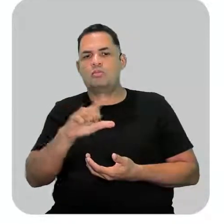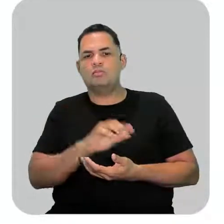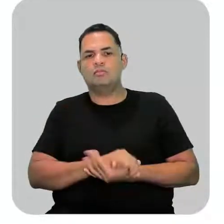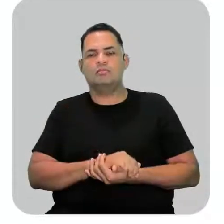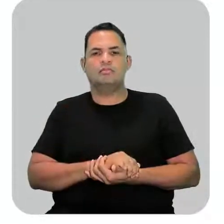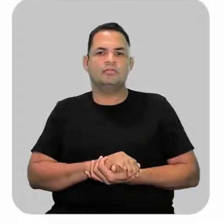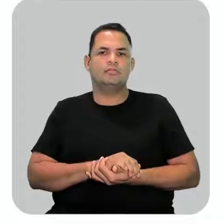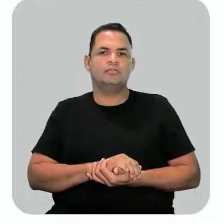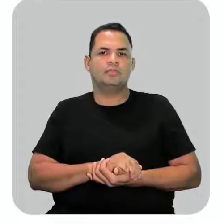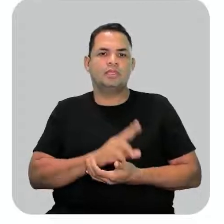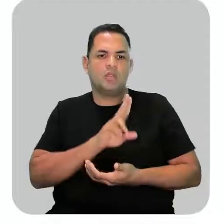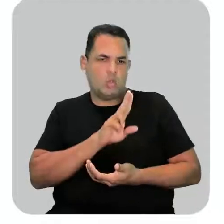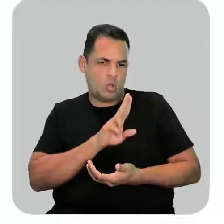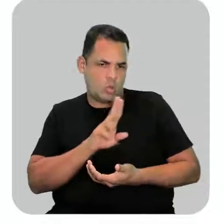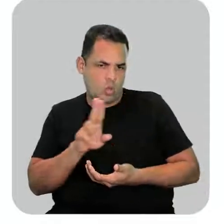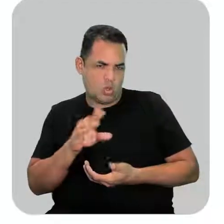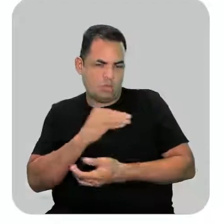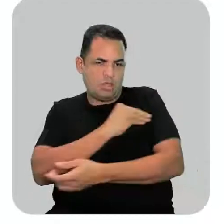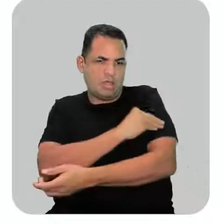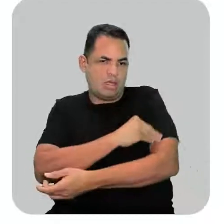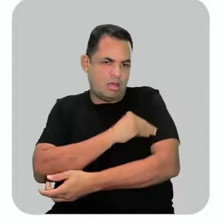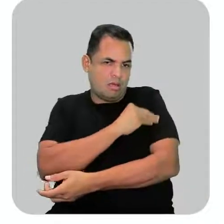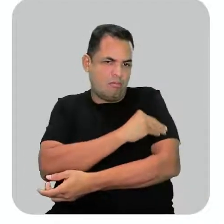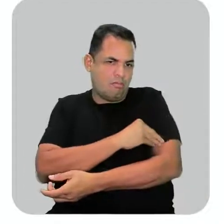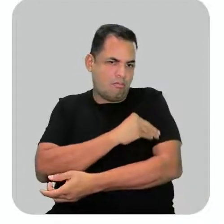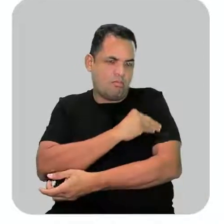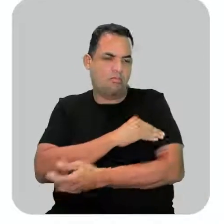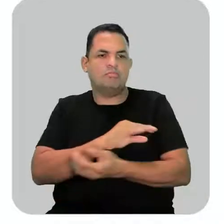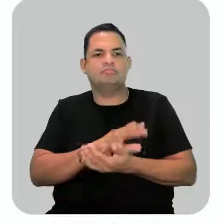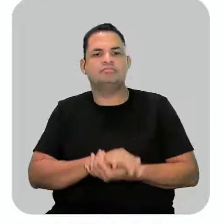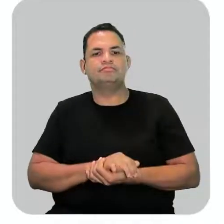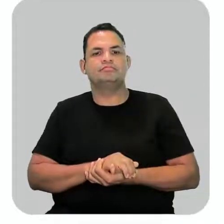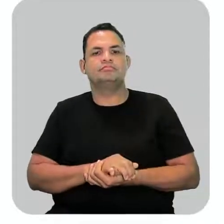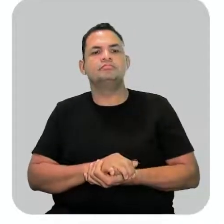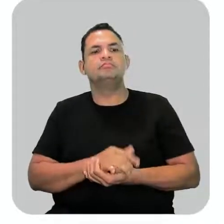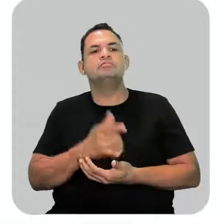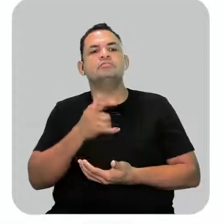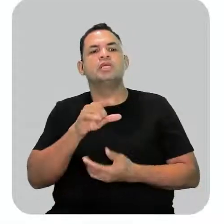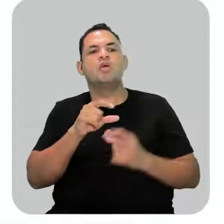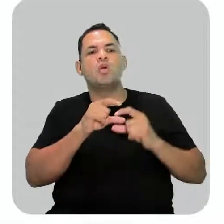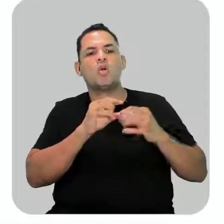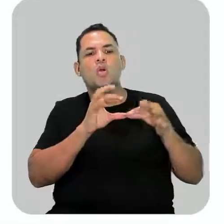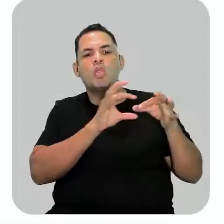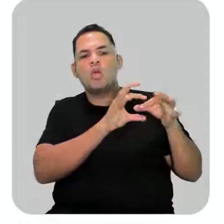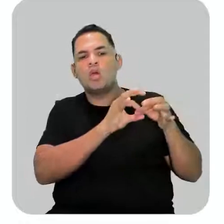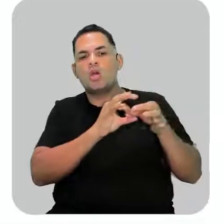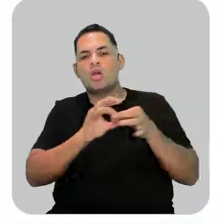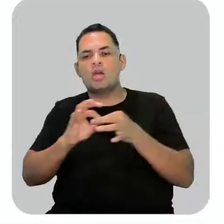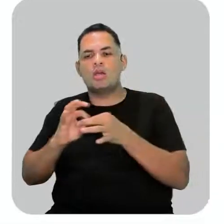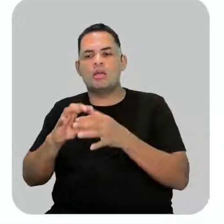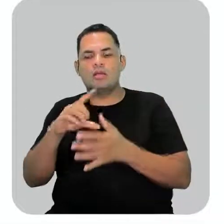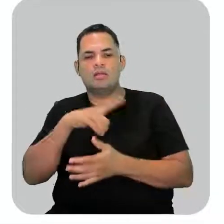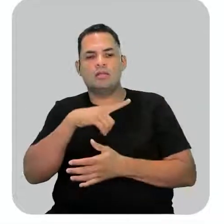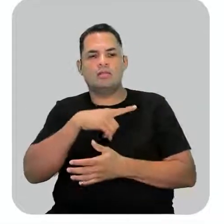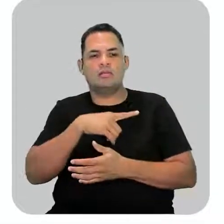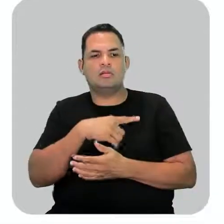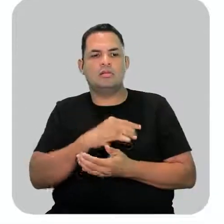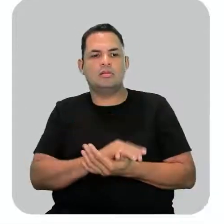metanol. É o nome de um álcool. E essa outra cadeia? Olha só, eu